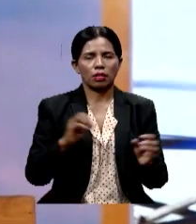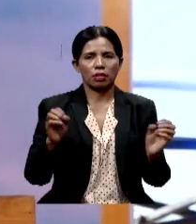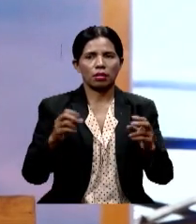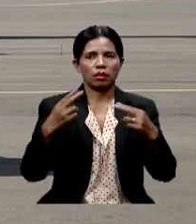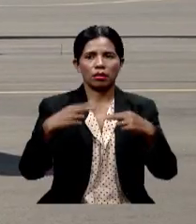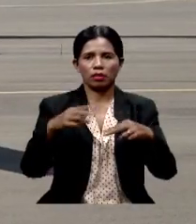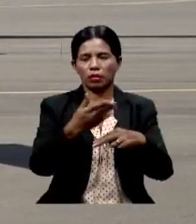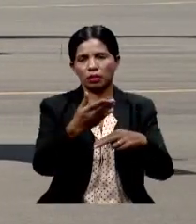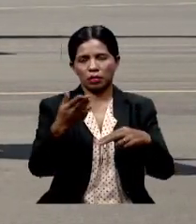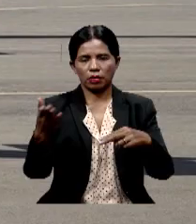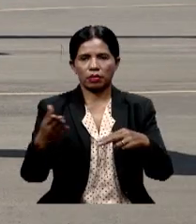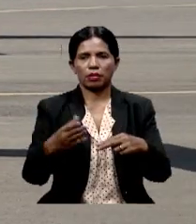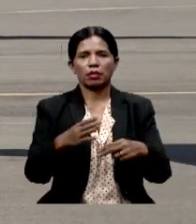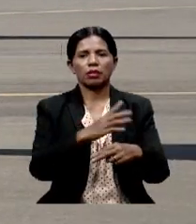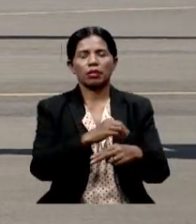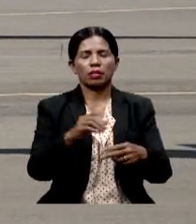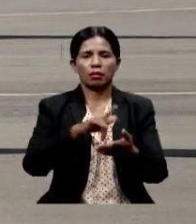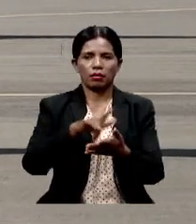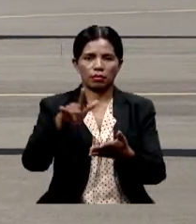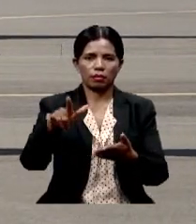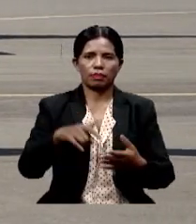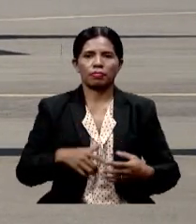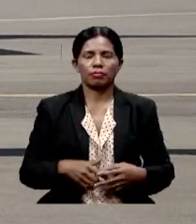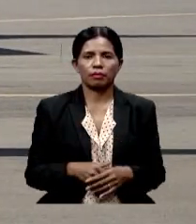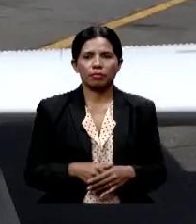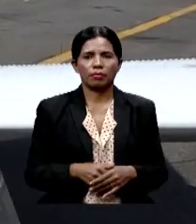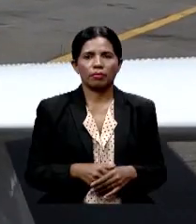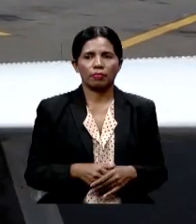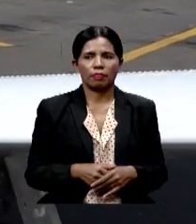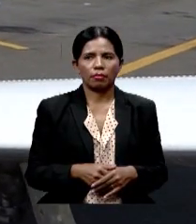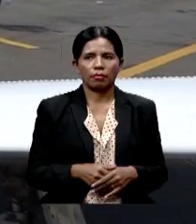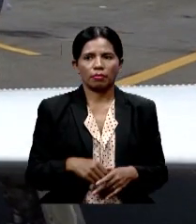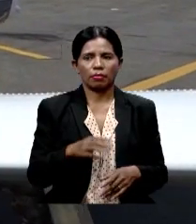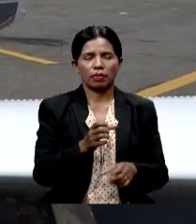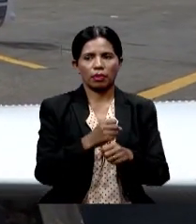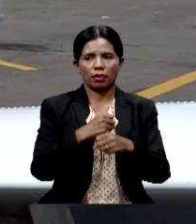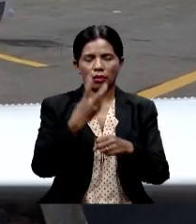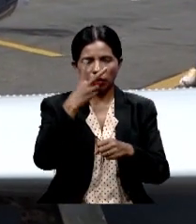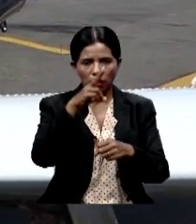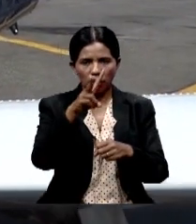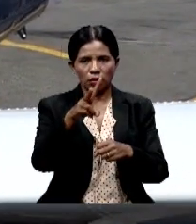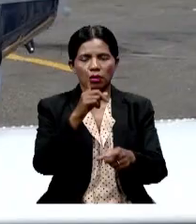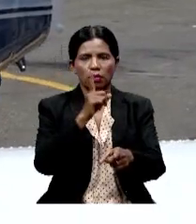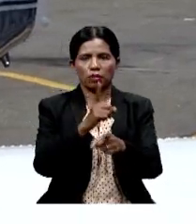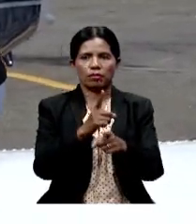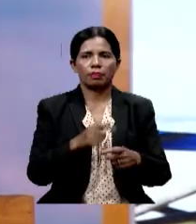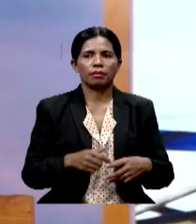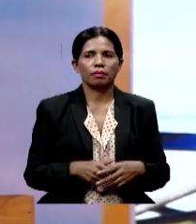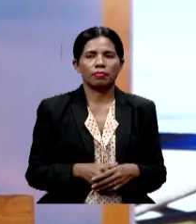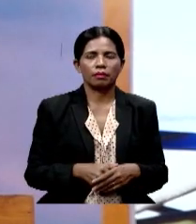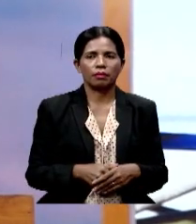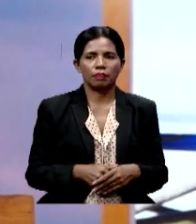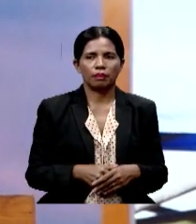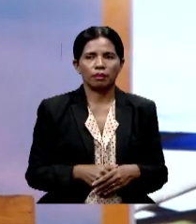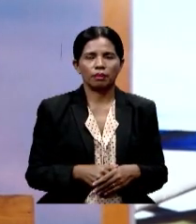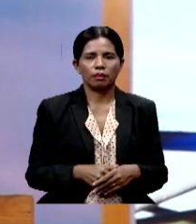in your plane. And the expression, be realistic, yeah. Be realistic